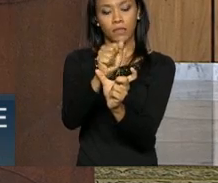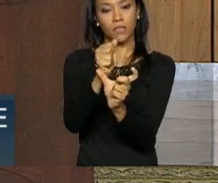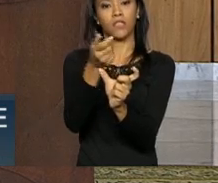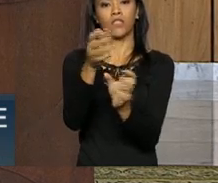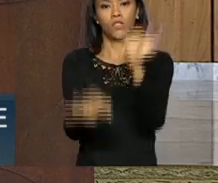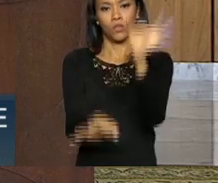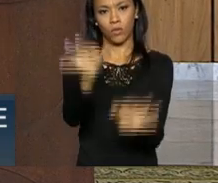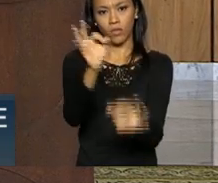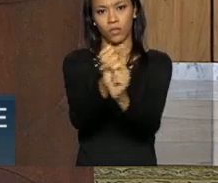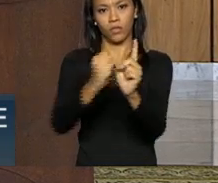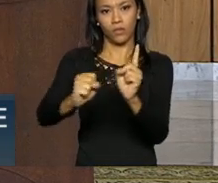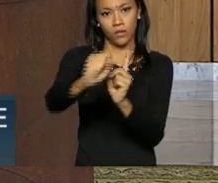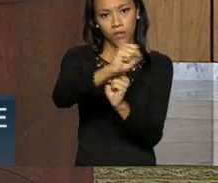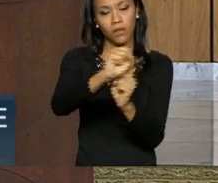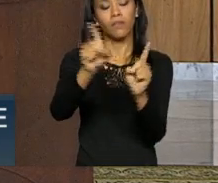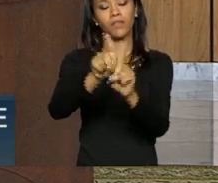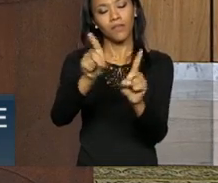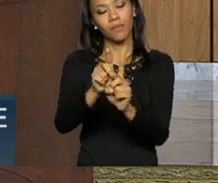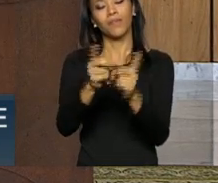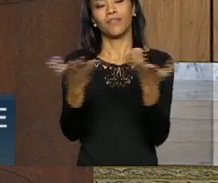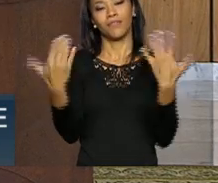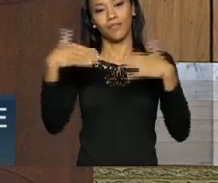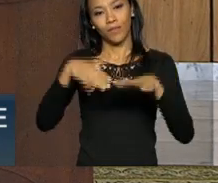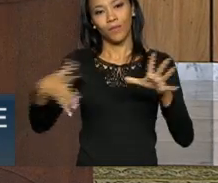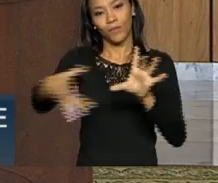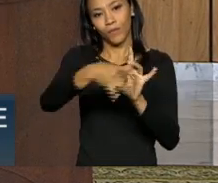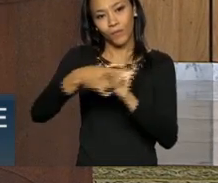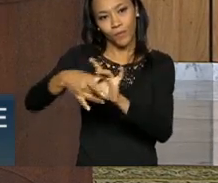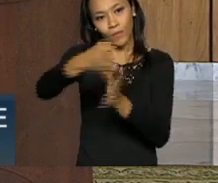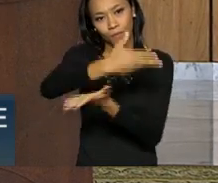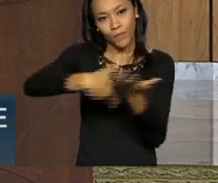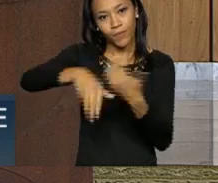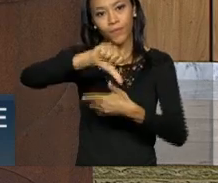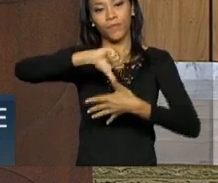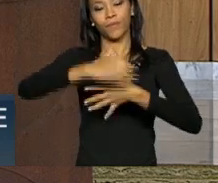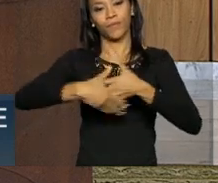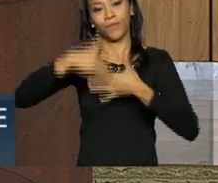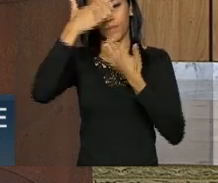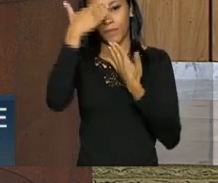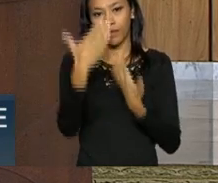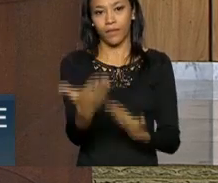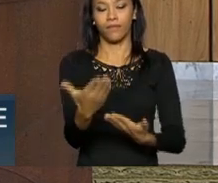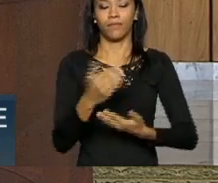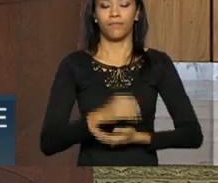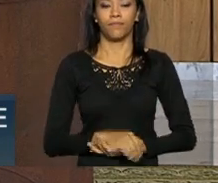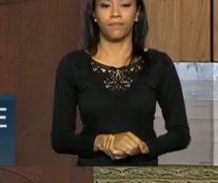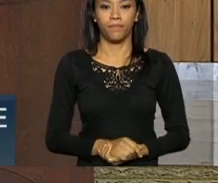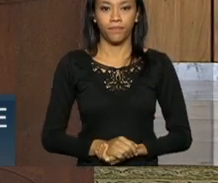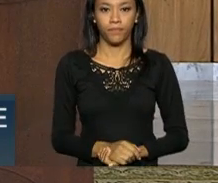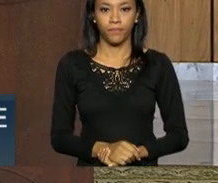social e inclusão na América Latina, na América do Sul. Muito obrigada.